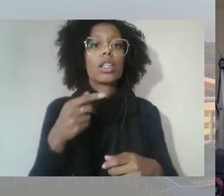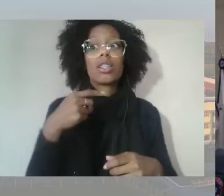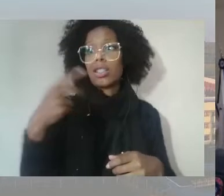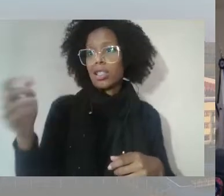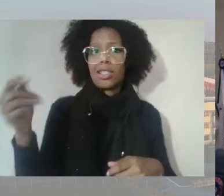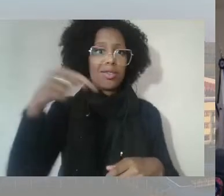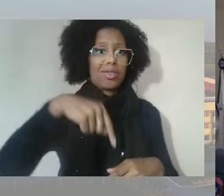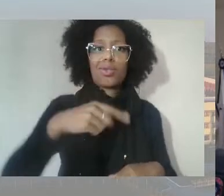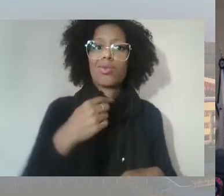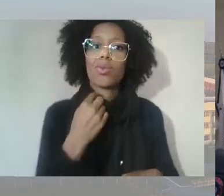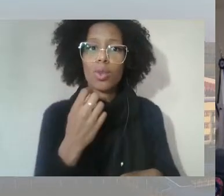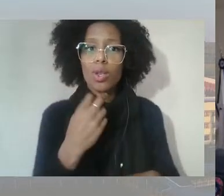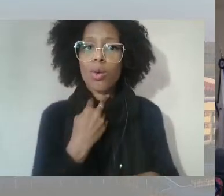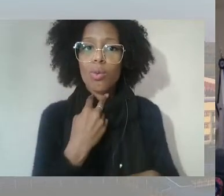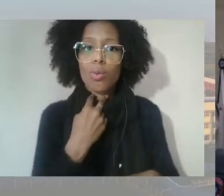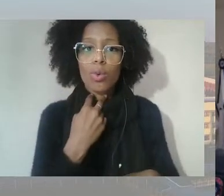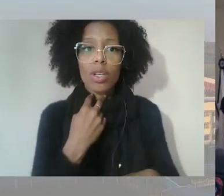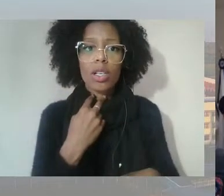aqui falar.